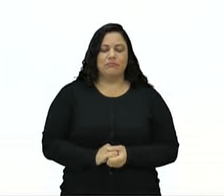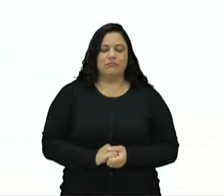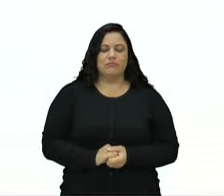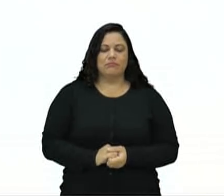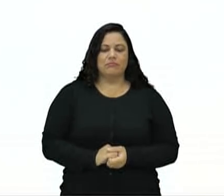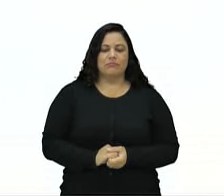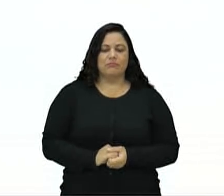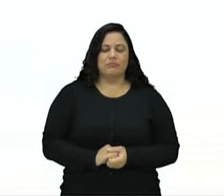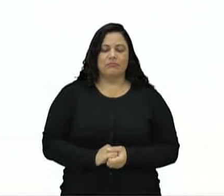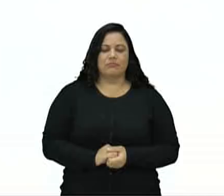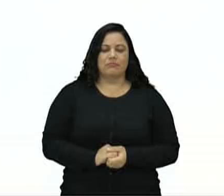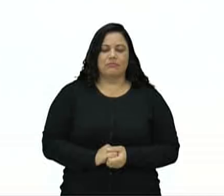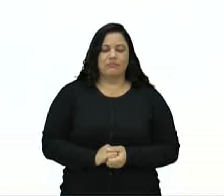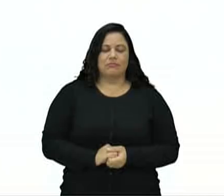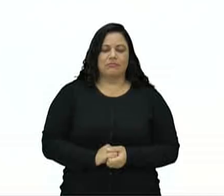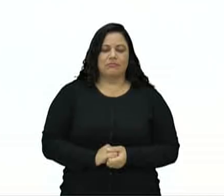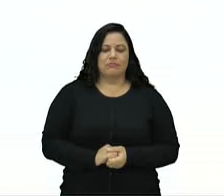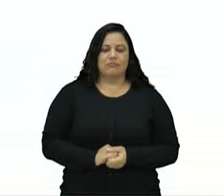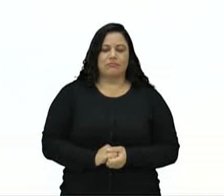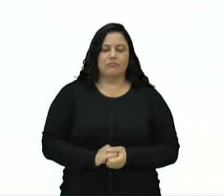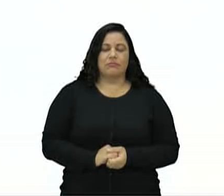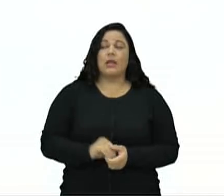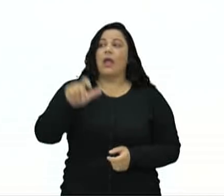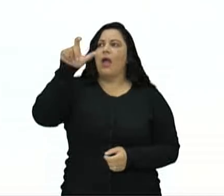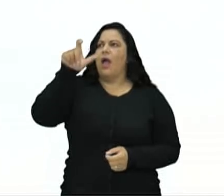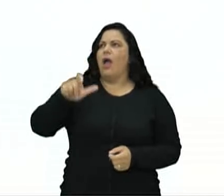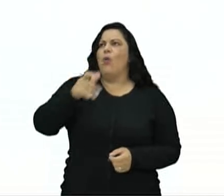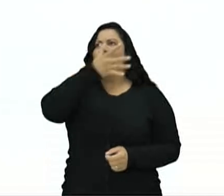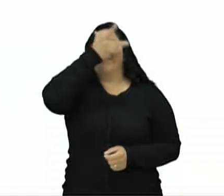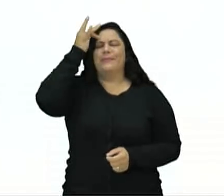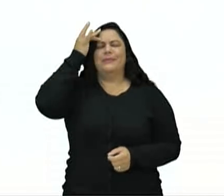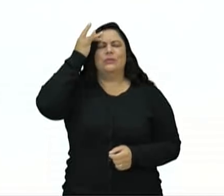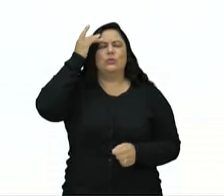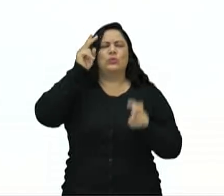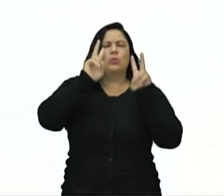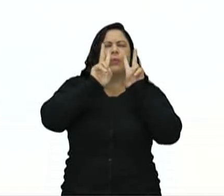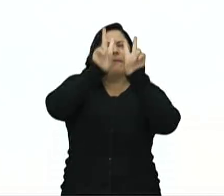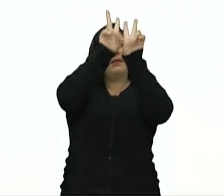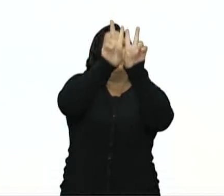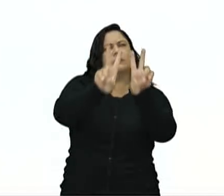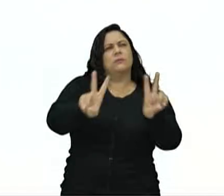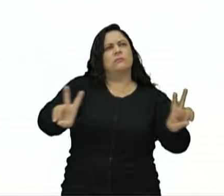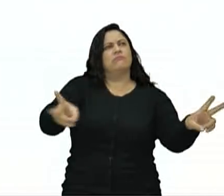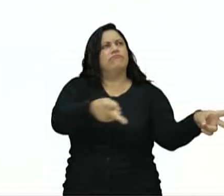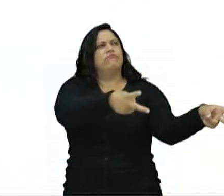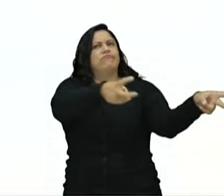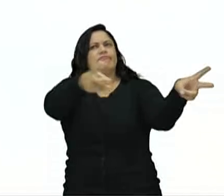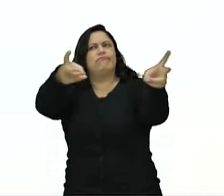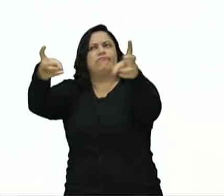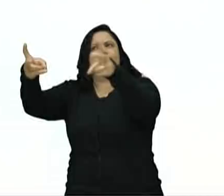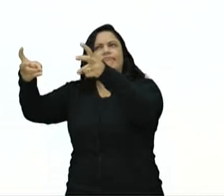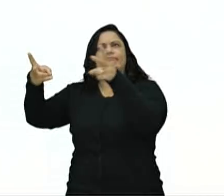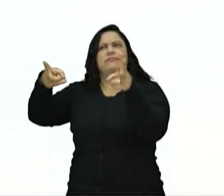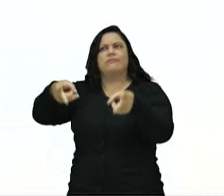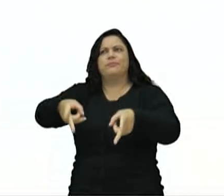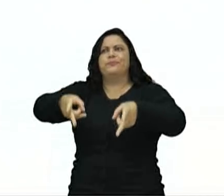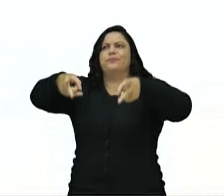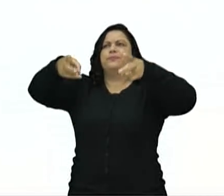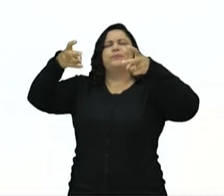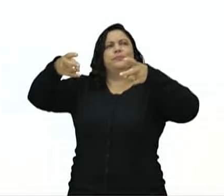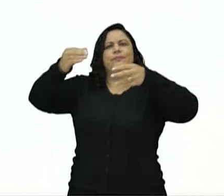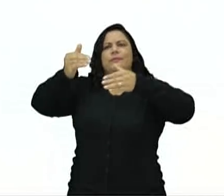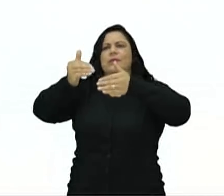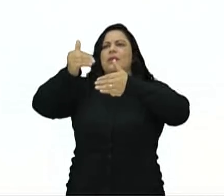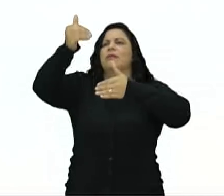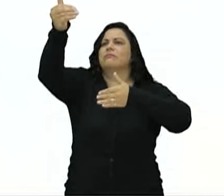Uma pessoa mais contemplativa vê muito além. Ela se pergunta se aquela labuta